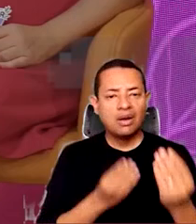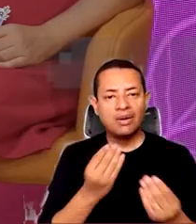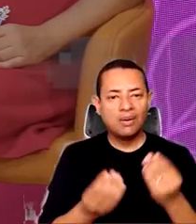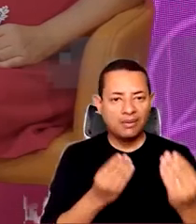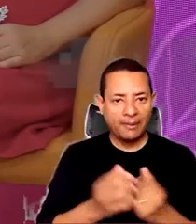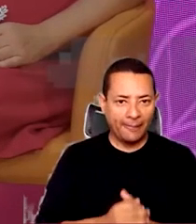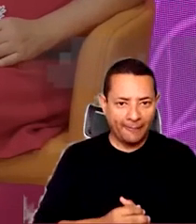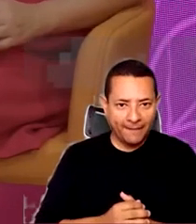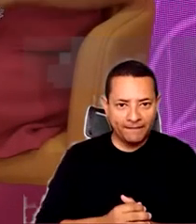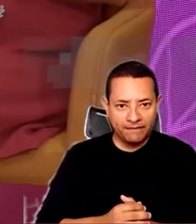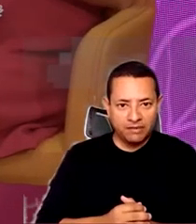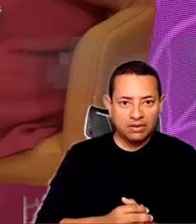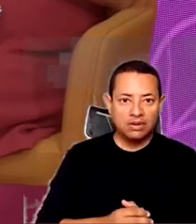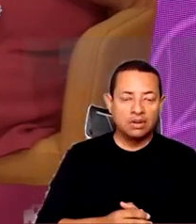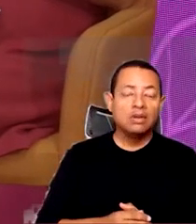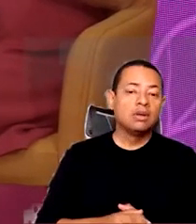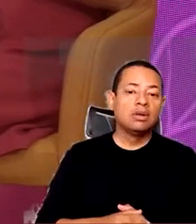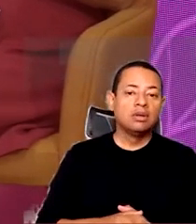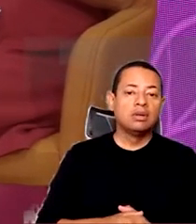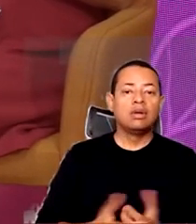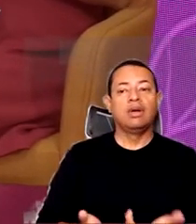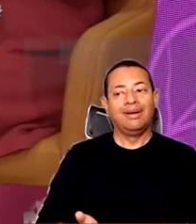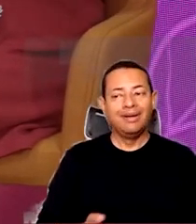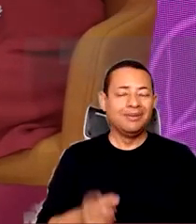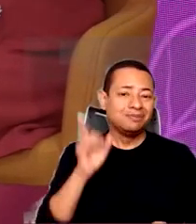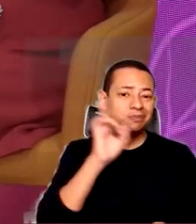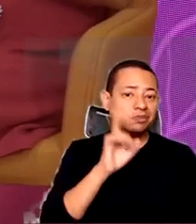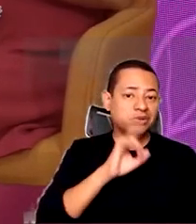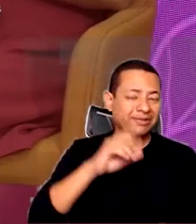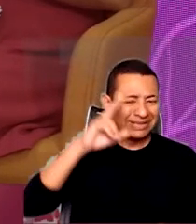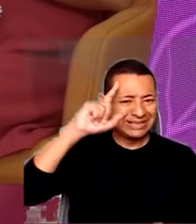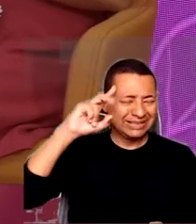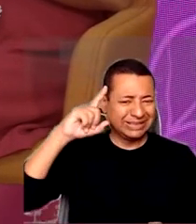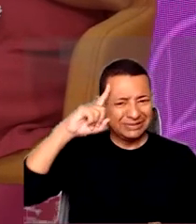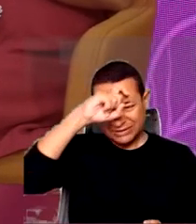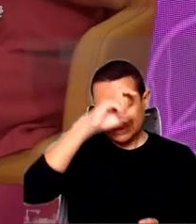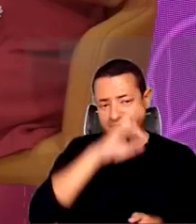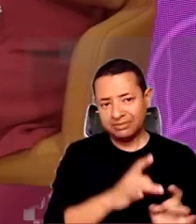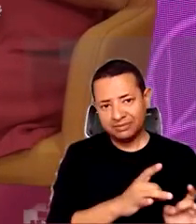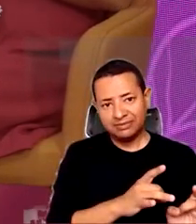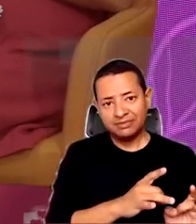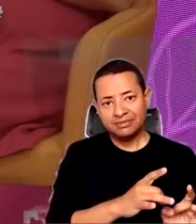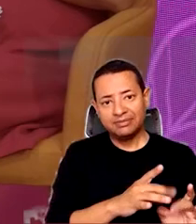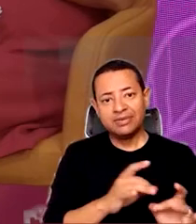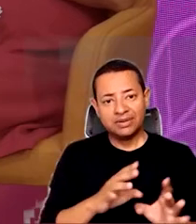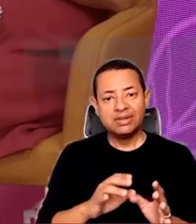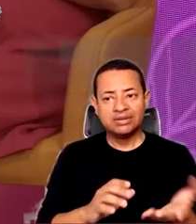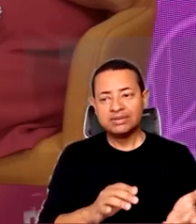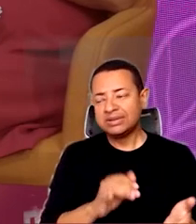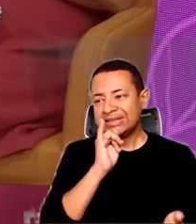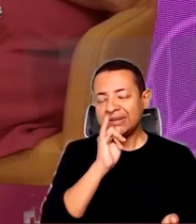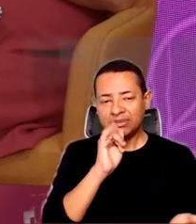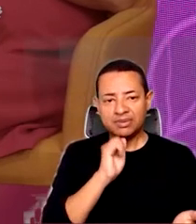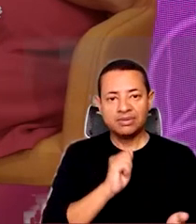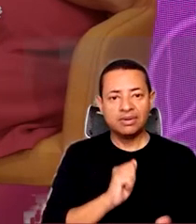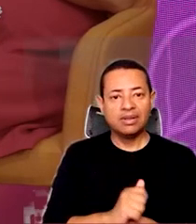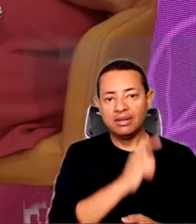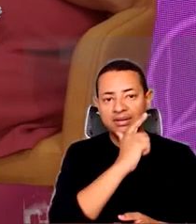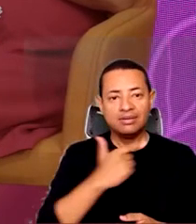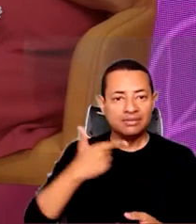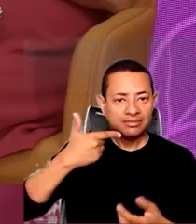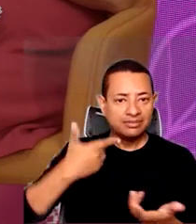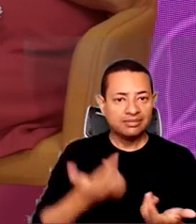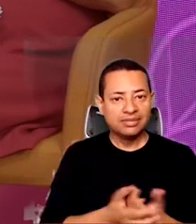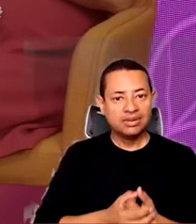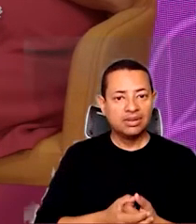eh no nos Estados Unidos já fica um pouco mais difícil quando a gente vende de marples né como uma Amazon mas um